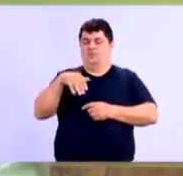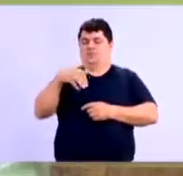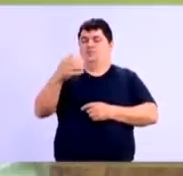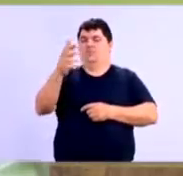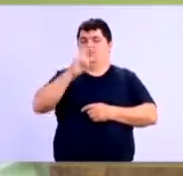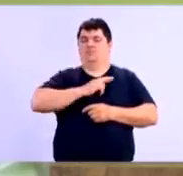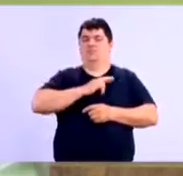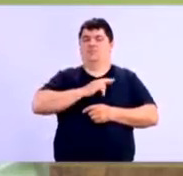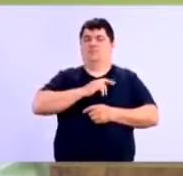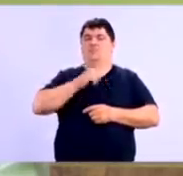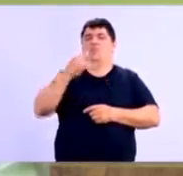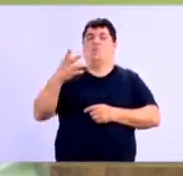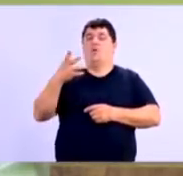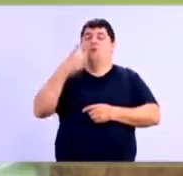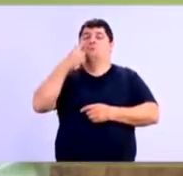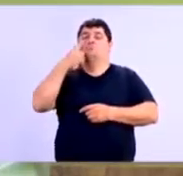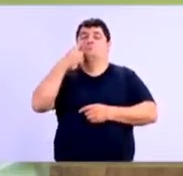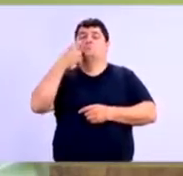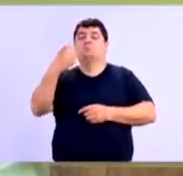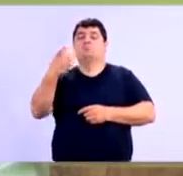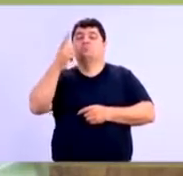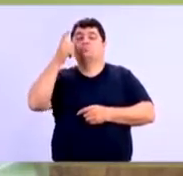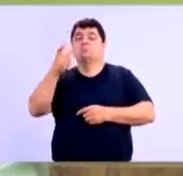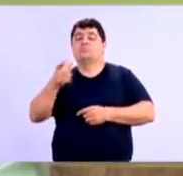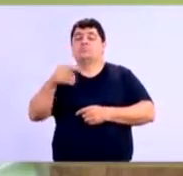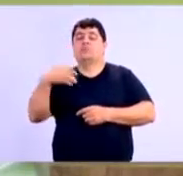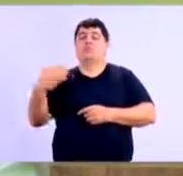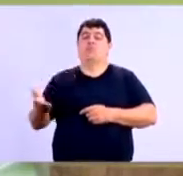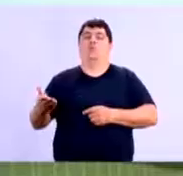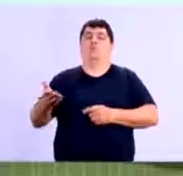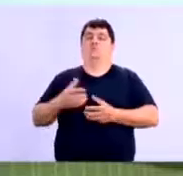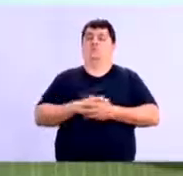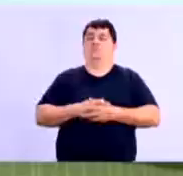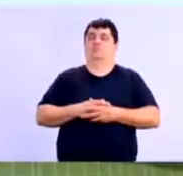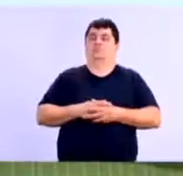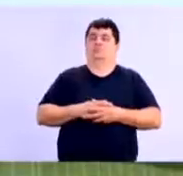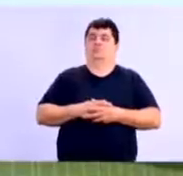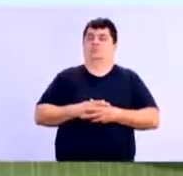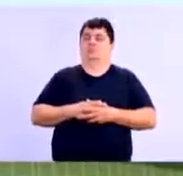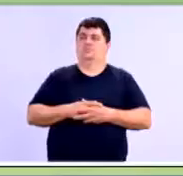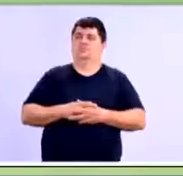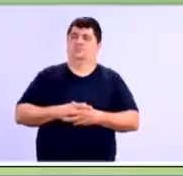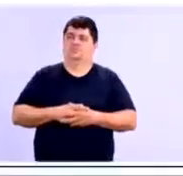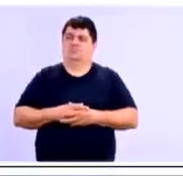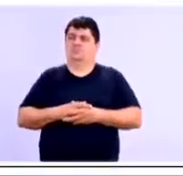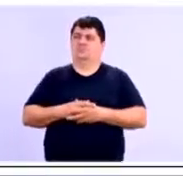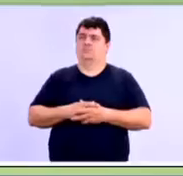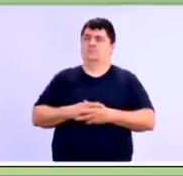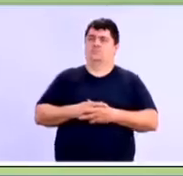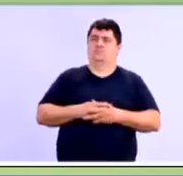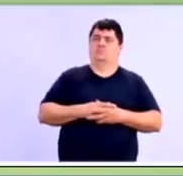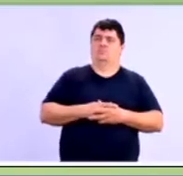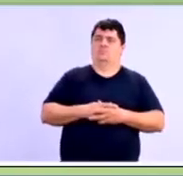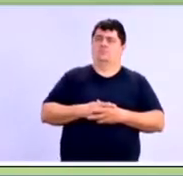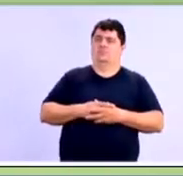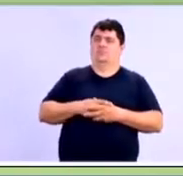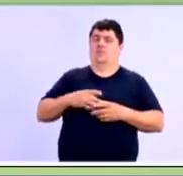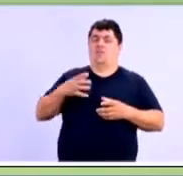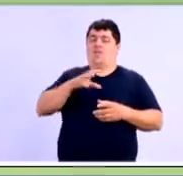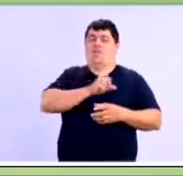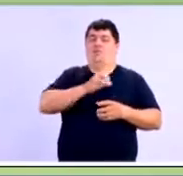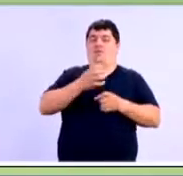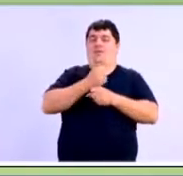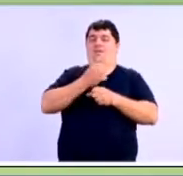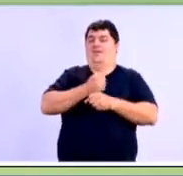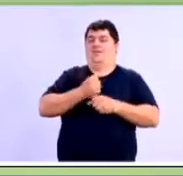qual que é o interesse do acionista ou do dono da empresa. Ok? Ok, vamos lá. vamos para os cálculos, né? Vocês adoram cálculos, tem